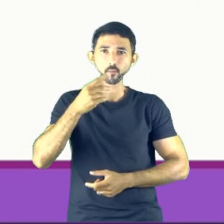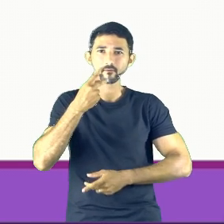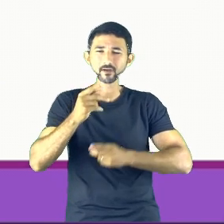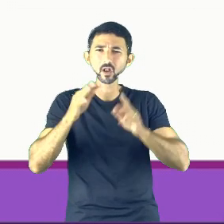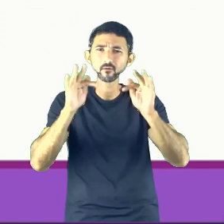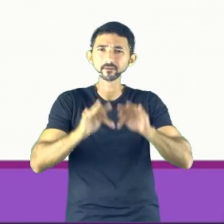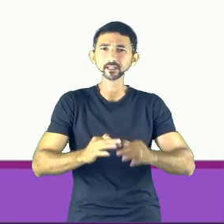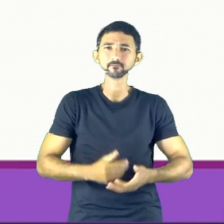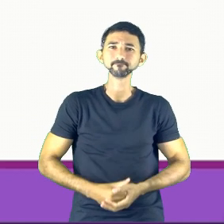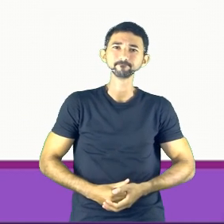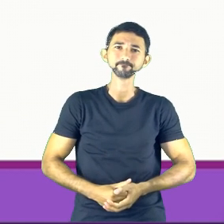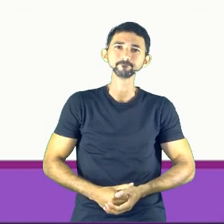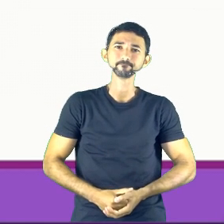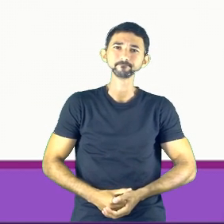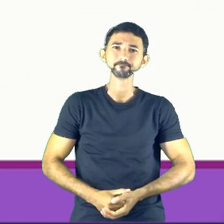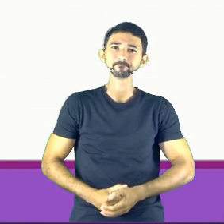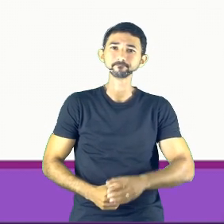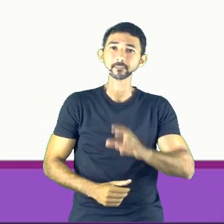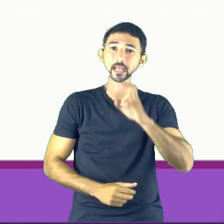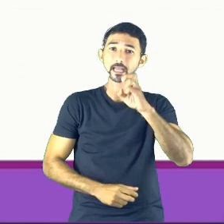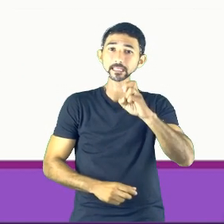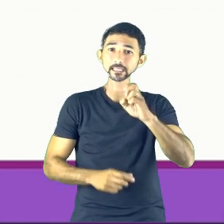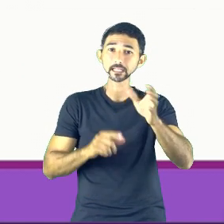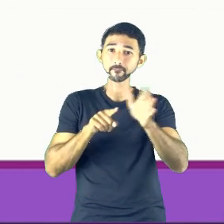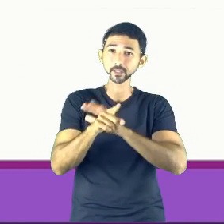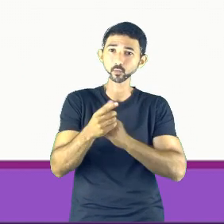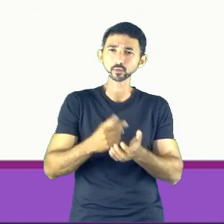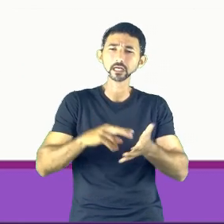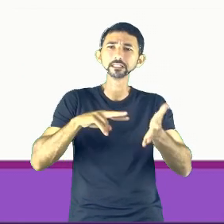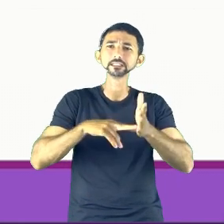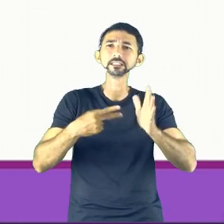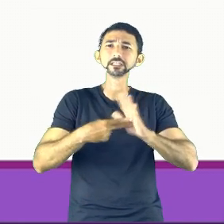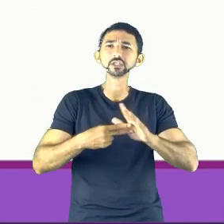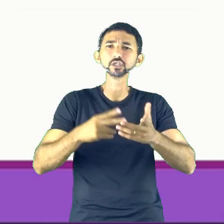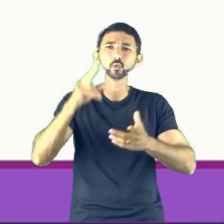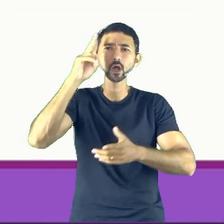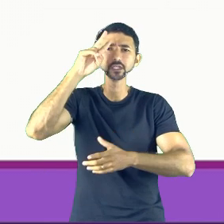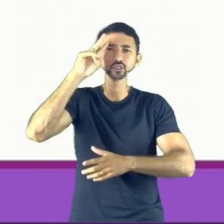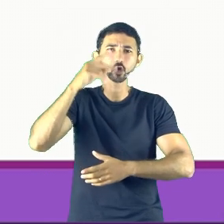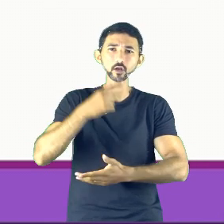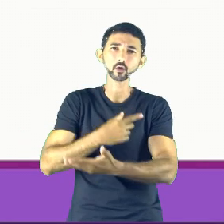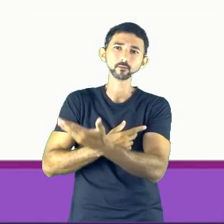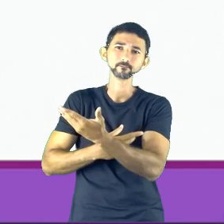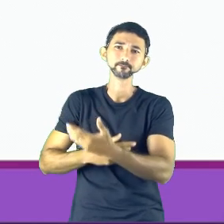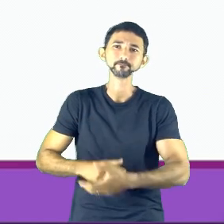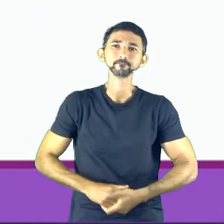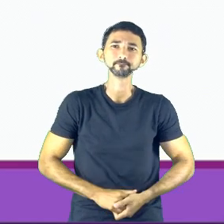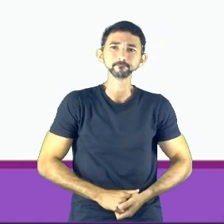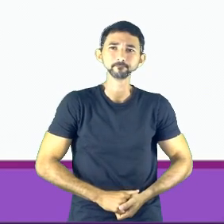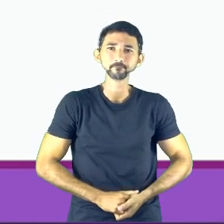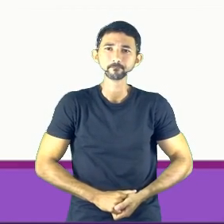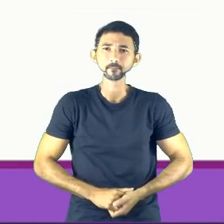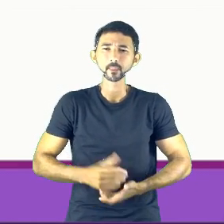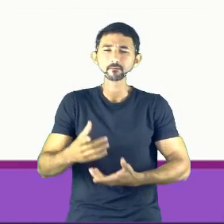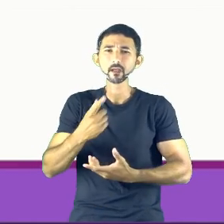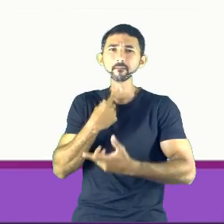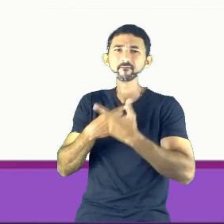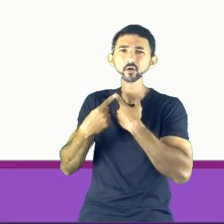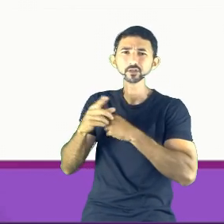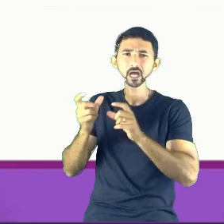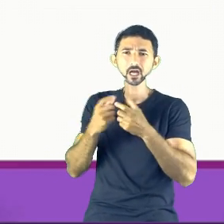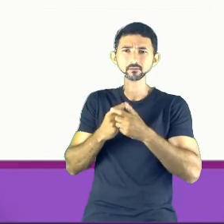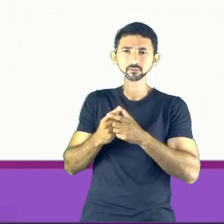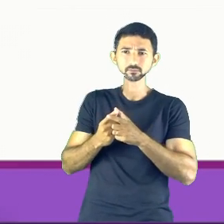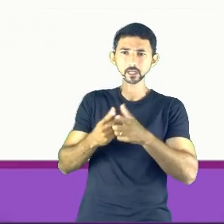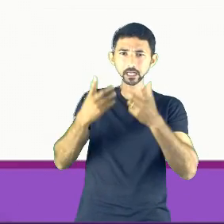foi? Pois é, vamos aqui agora à quinta questão. Olha só, qual o significado deste provérbio aqui, ó? O tamanho